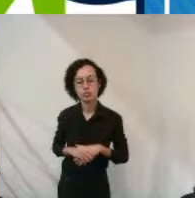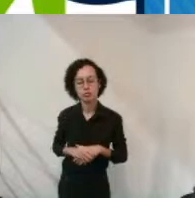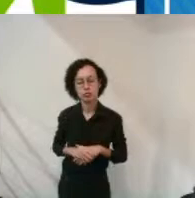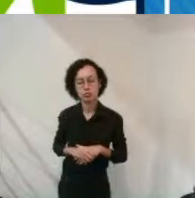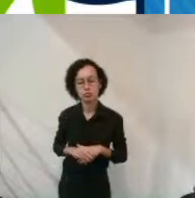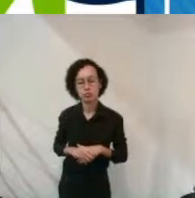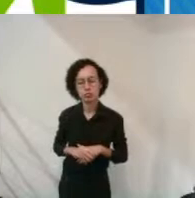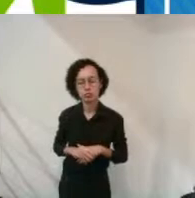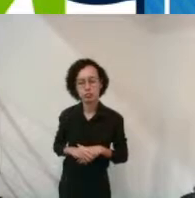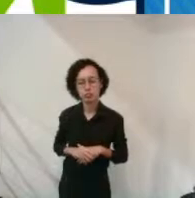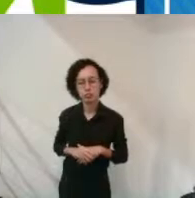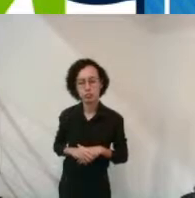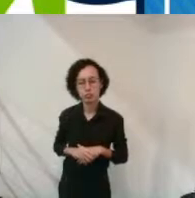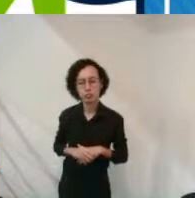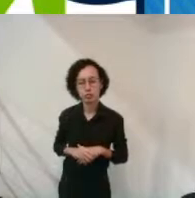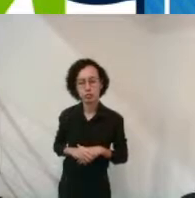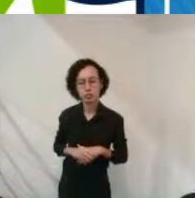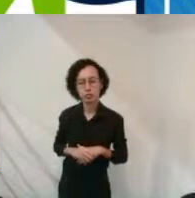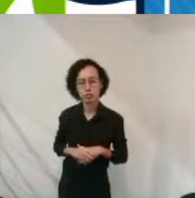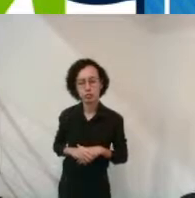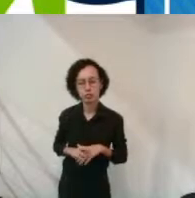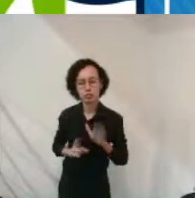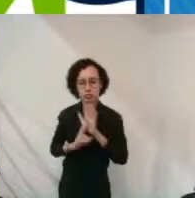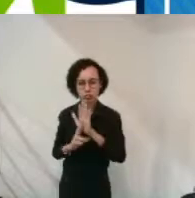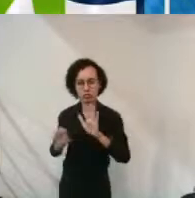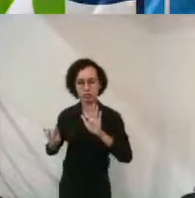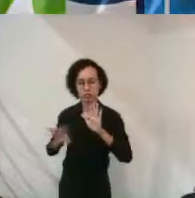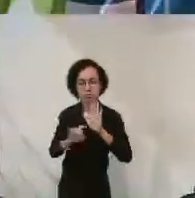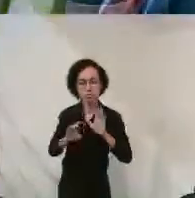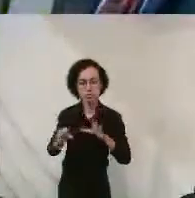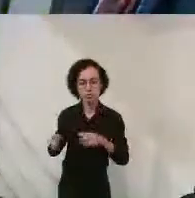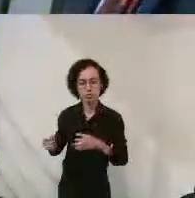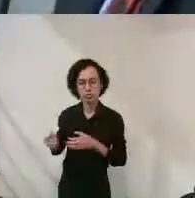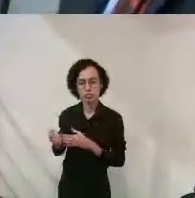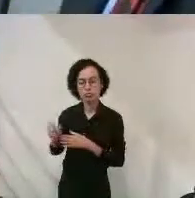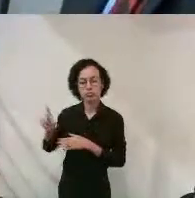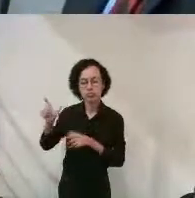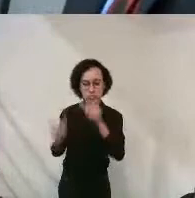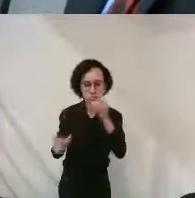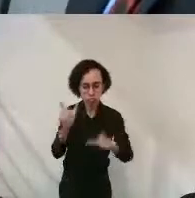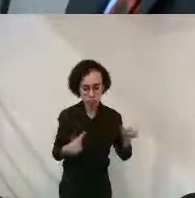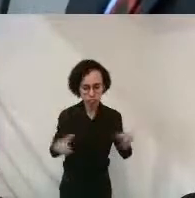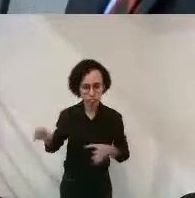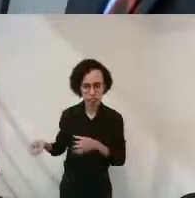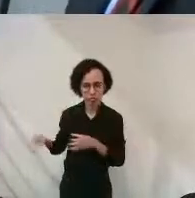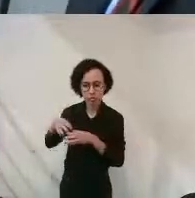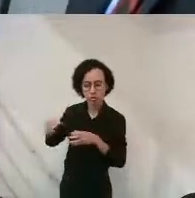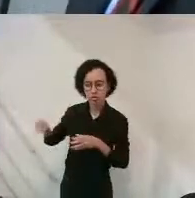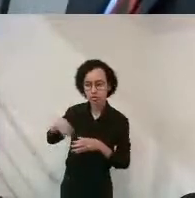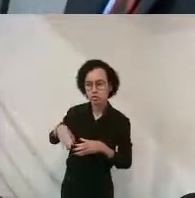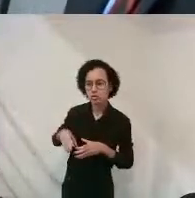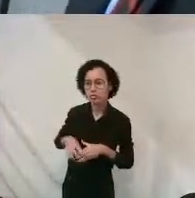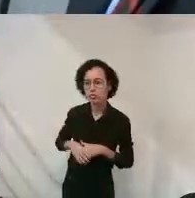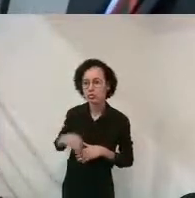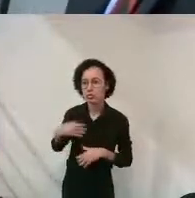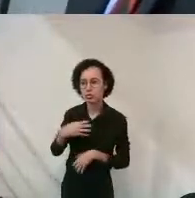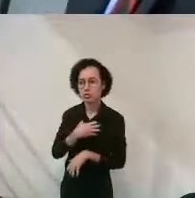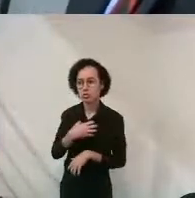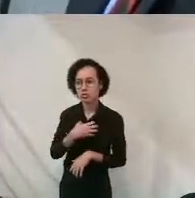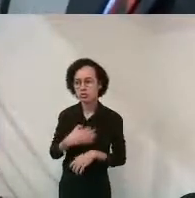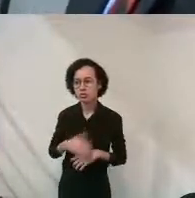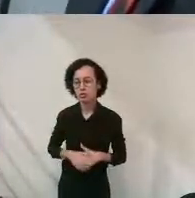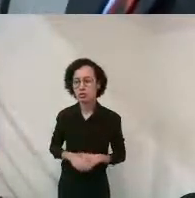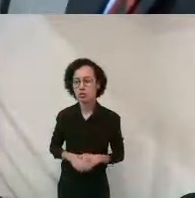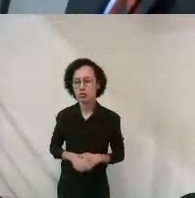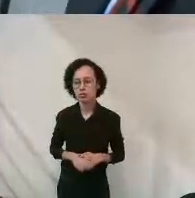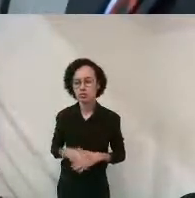para os representantes dos catadores. Então, eu acho que é uma forma